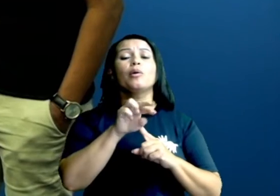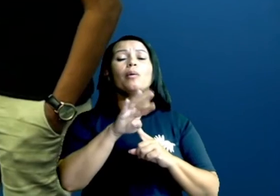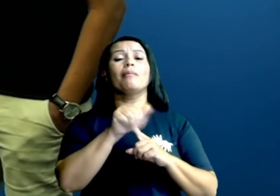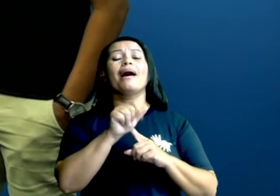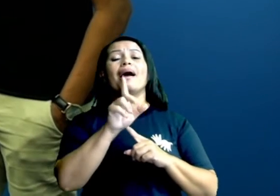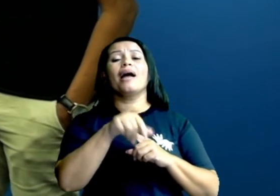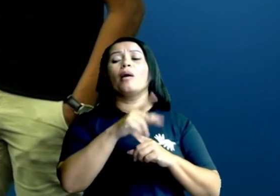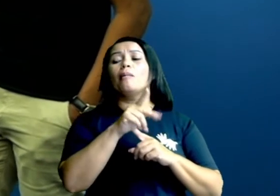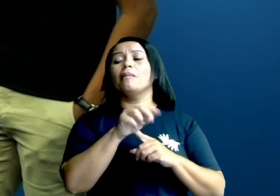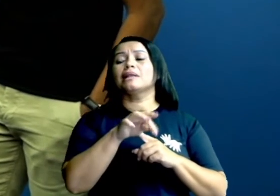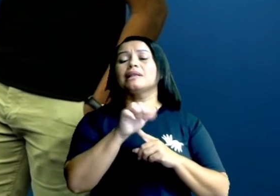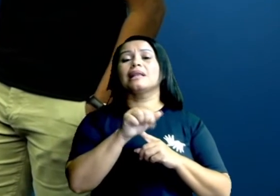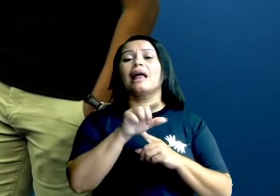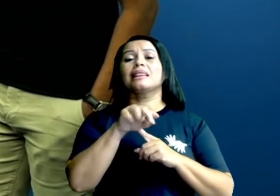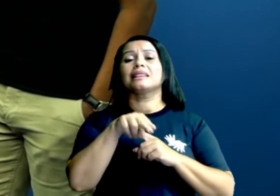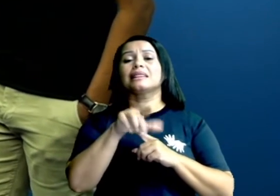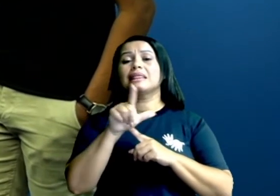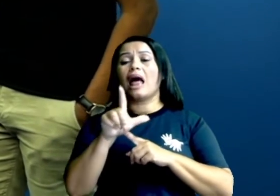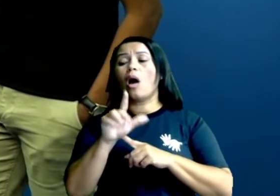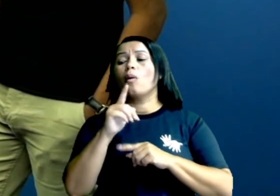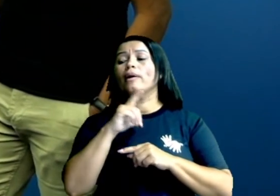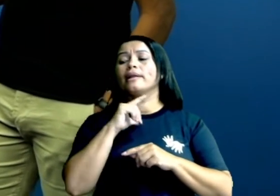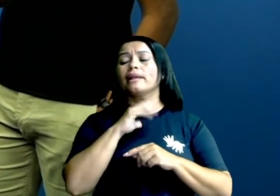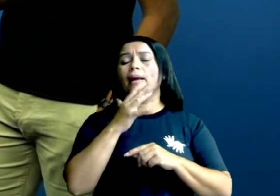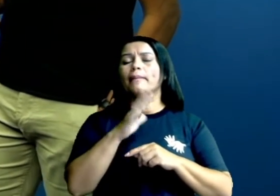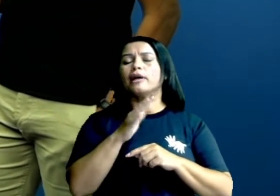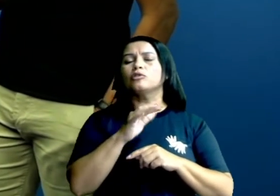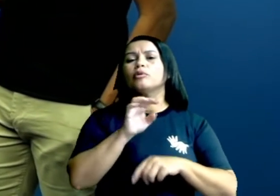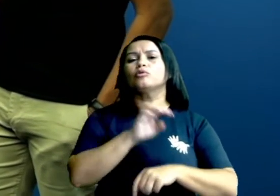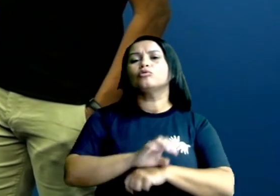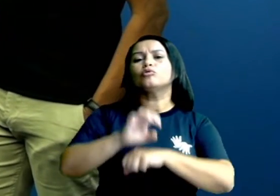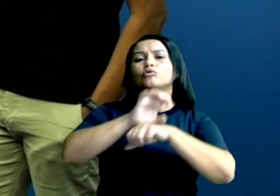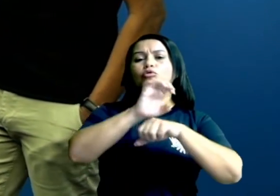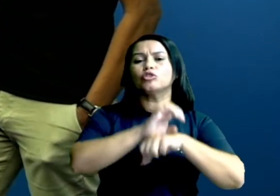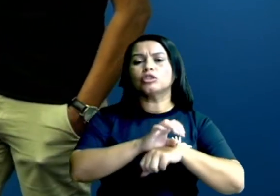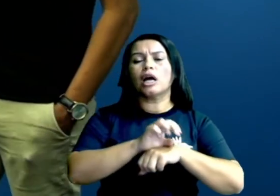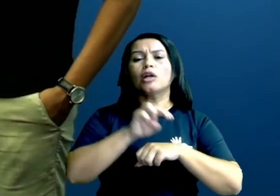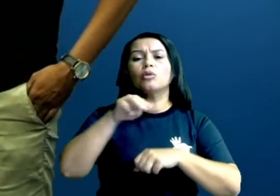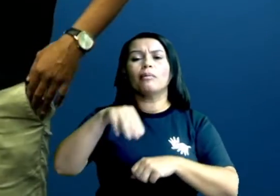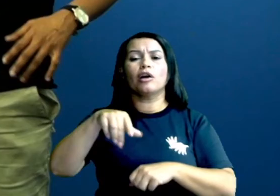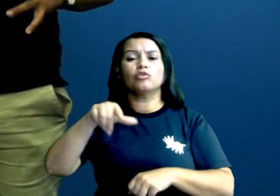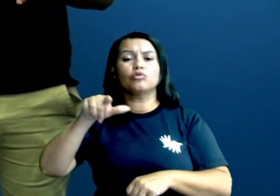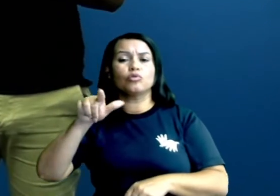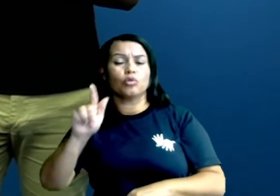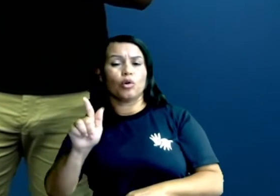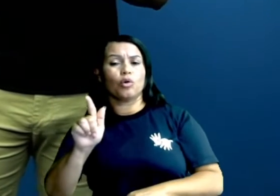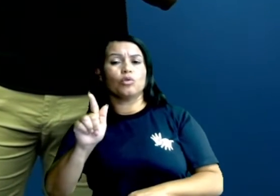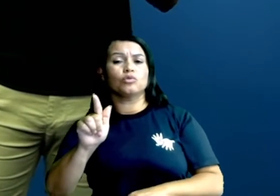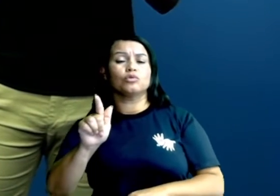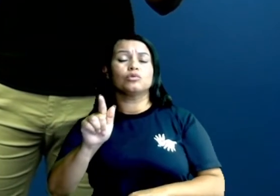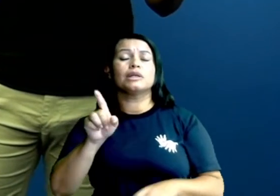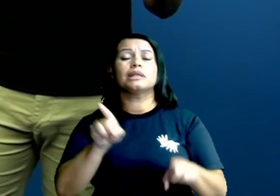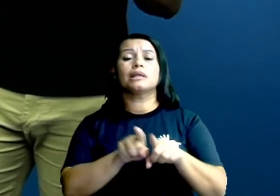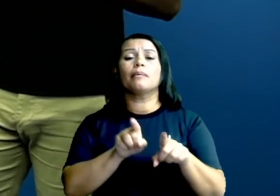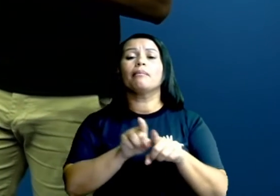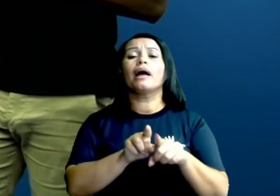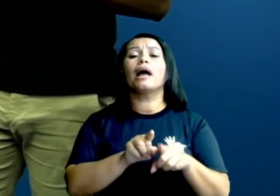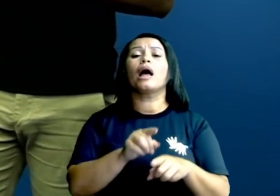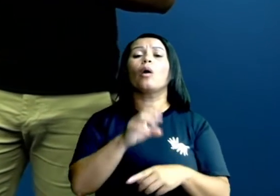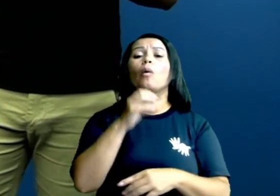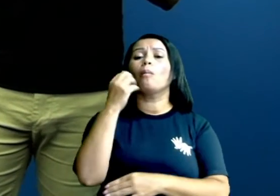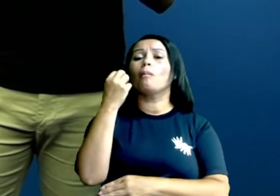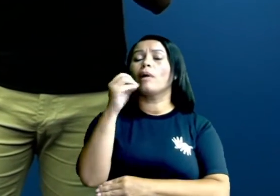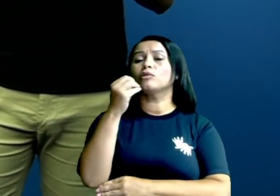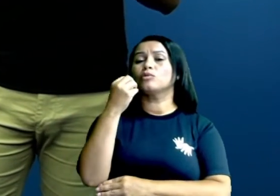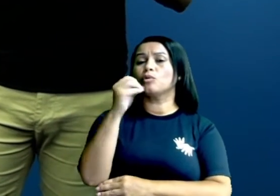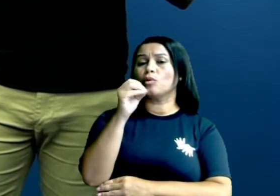ele ocorre aqui, né, nesse trecho que fica entre o estado do Mato Grosso e o Mato Grosso do Sul. É a maior planície inundável do